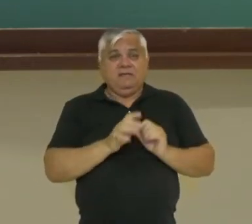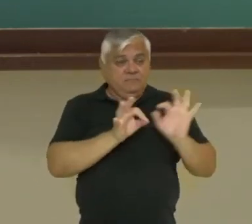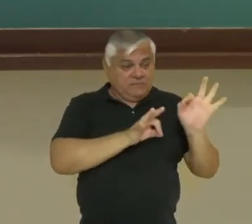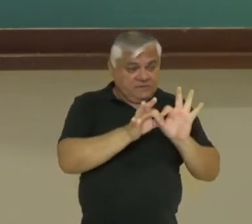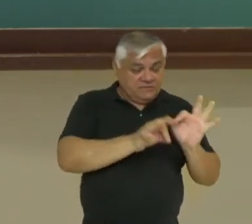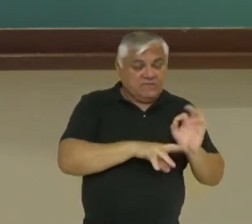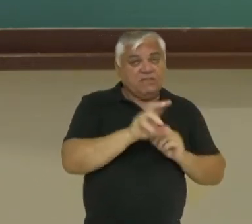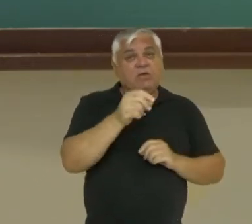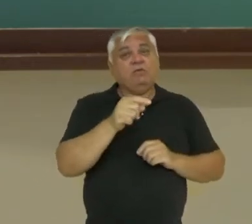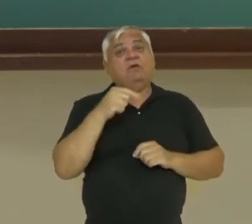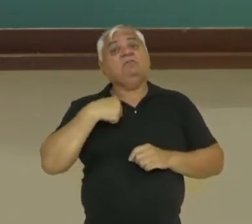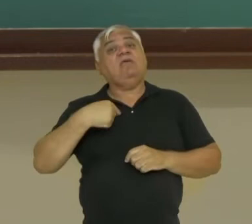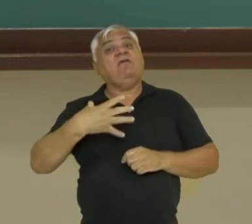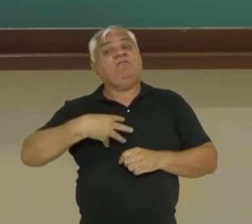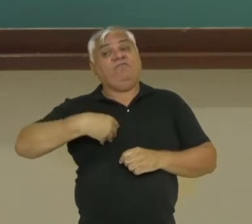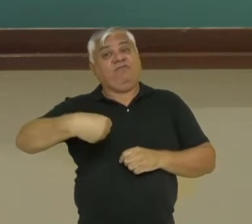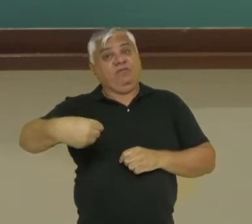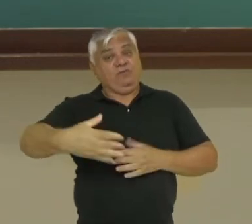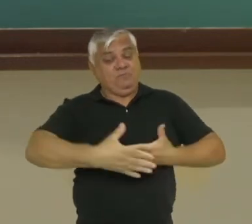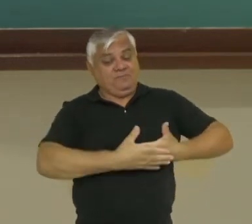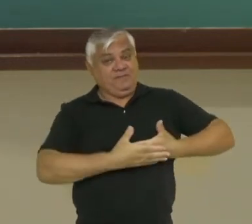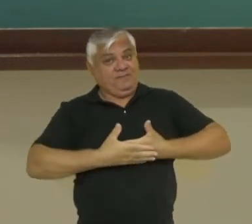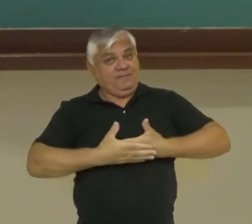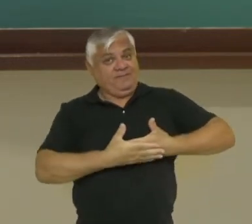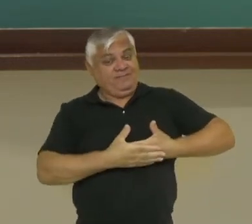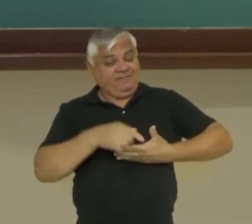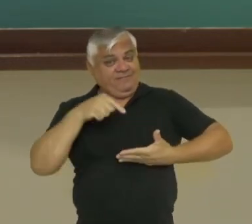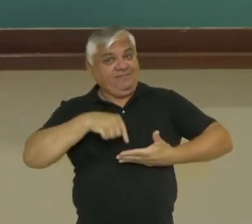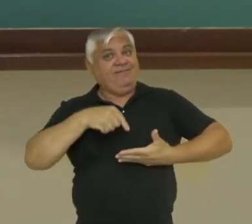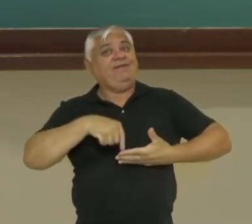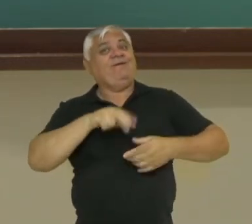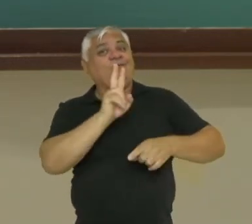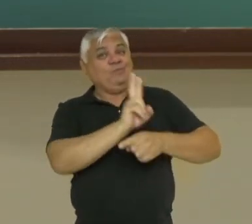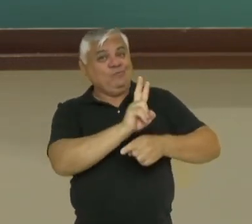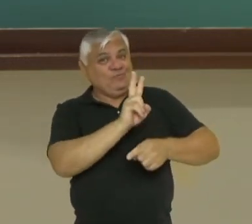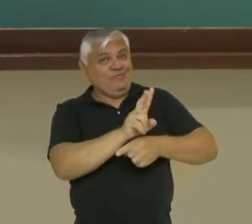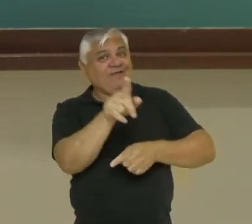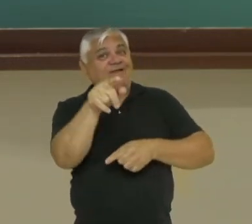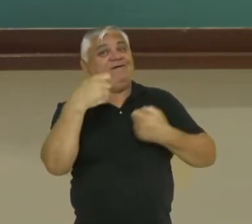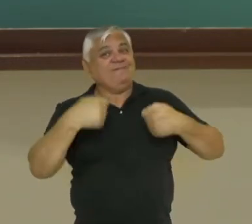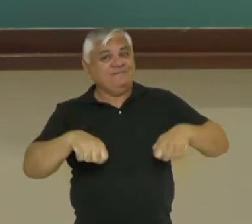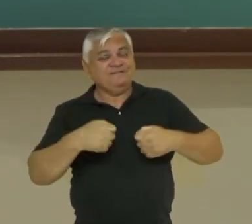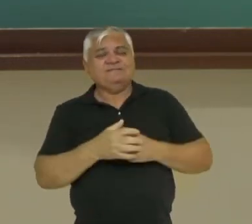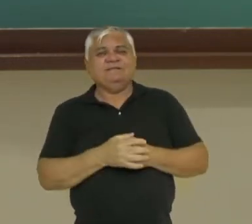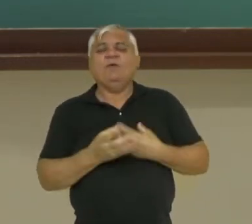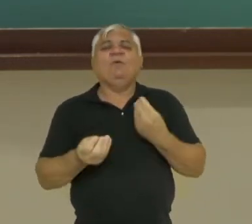uma criança a caminho. E a gente vai ter que cuidar. Você aí vai ter que cuidar.